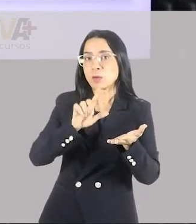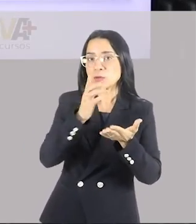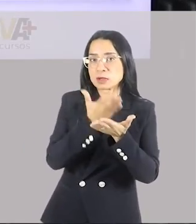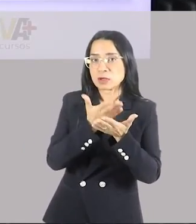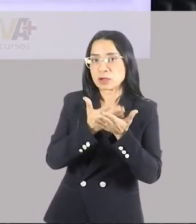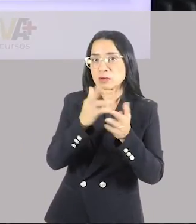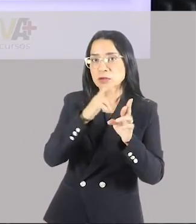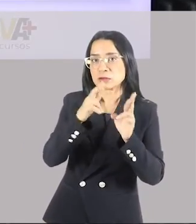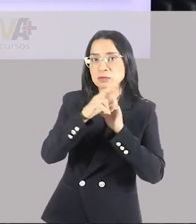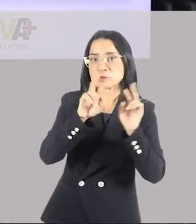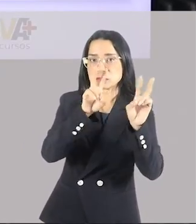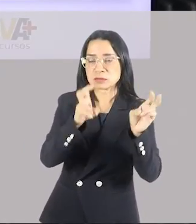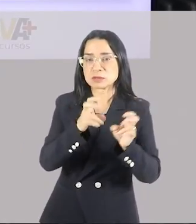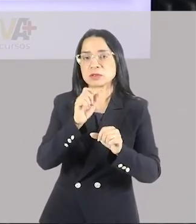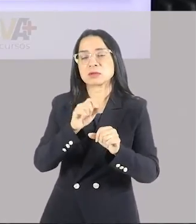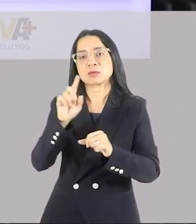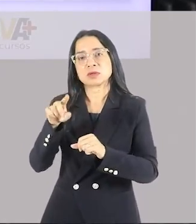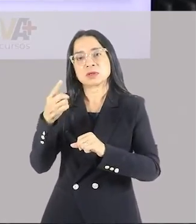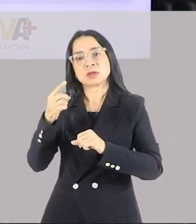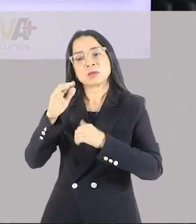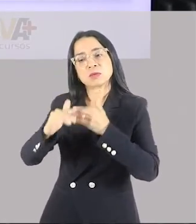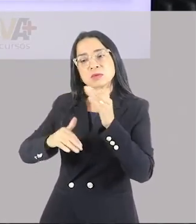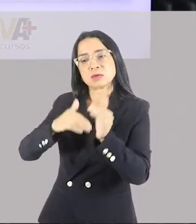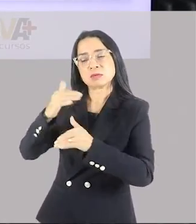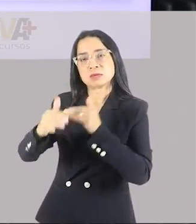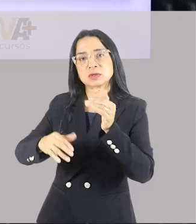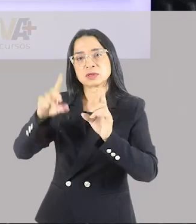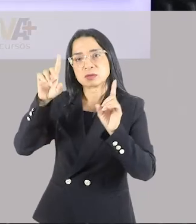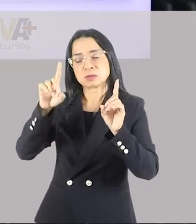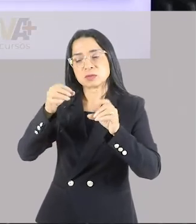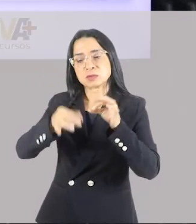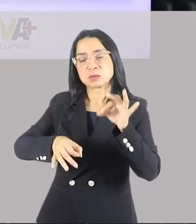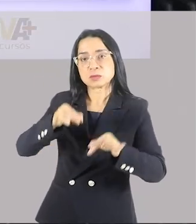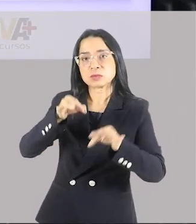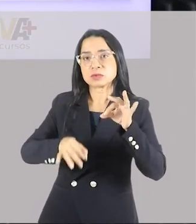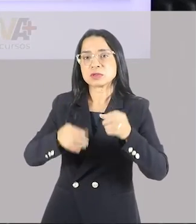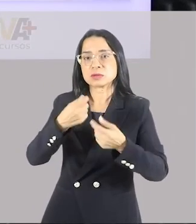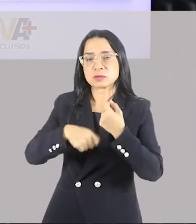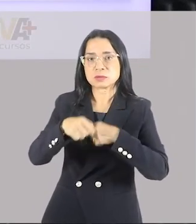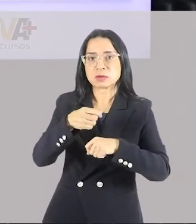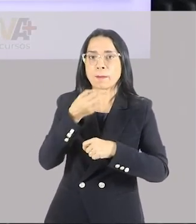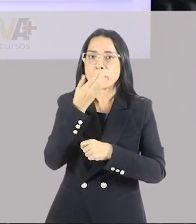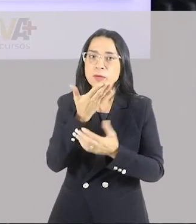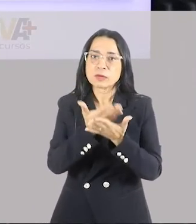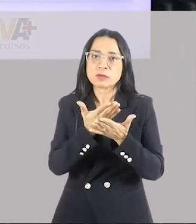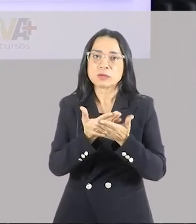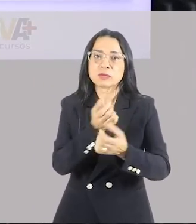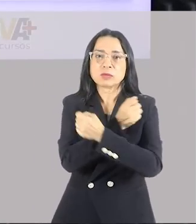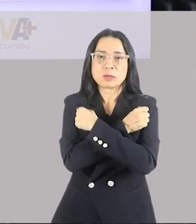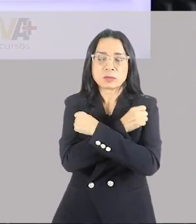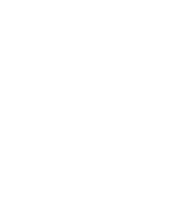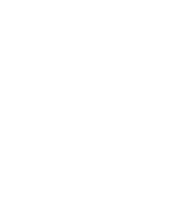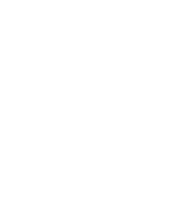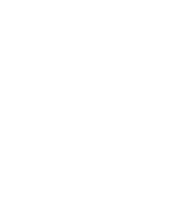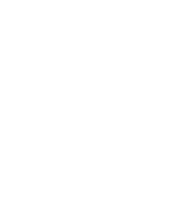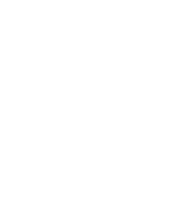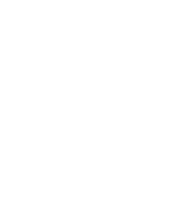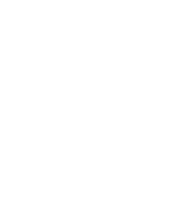e depois nós vamos avançando no direito administrativo. Bons estudos, um abraço e até a próxima aula.